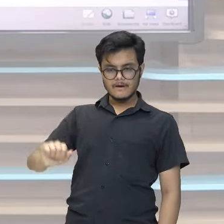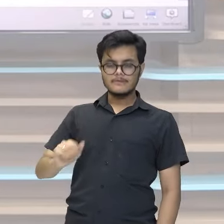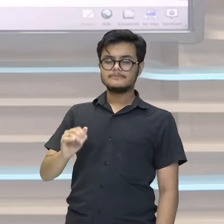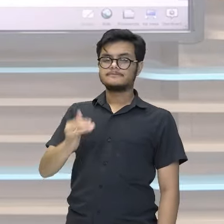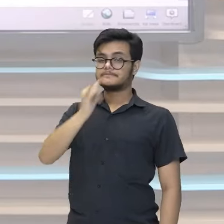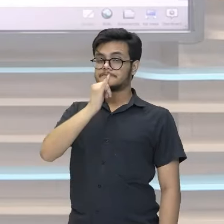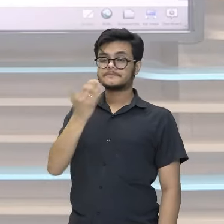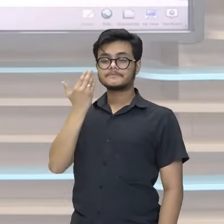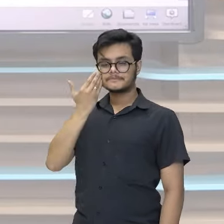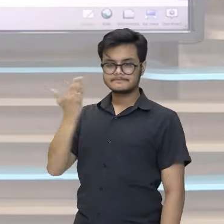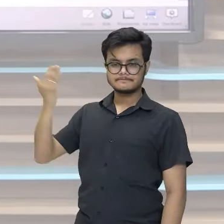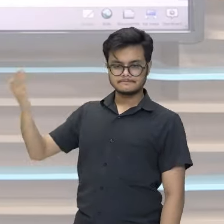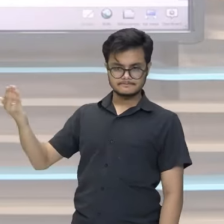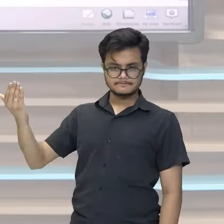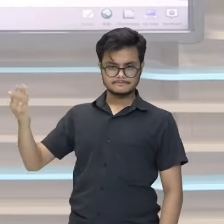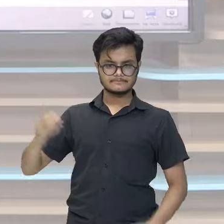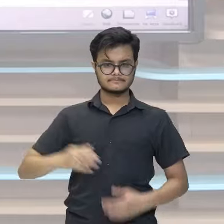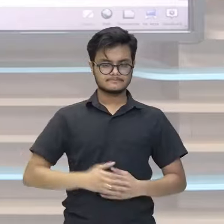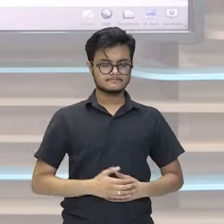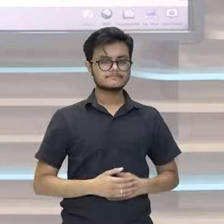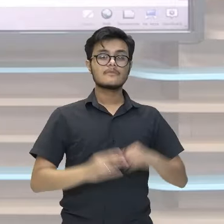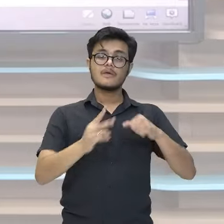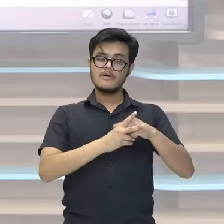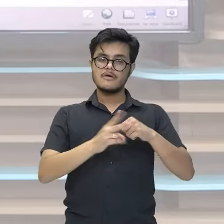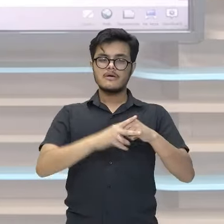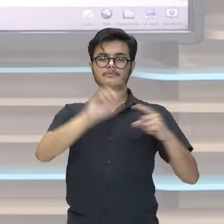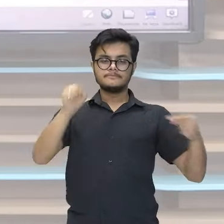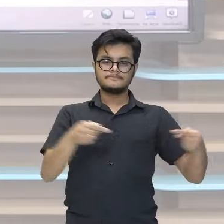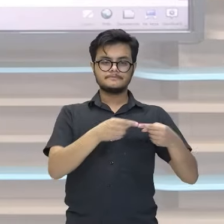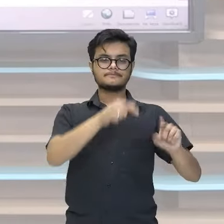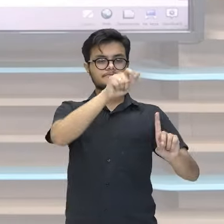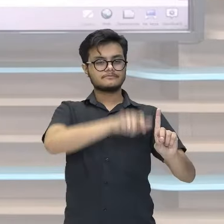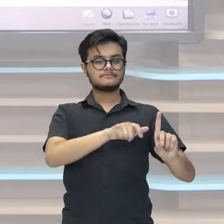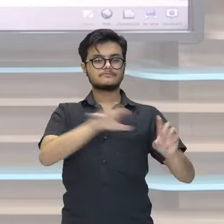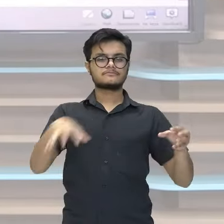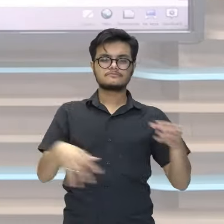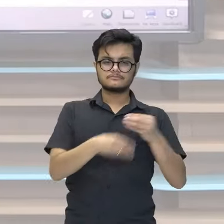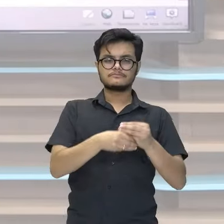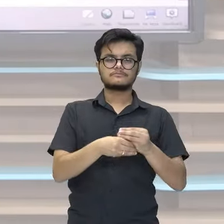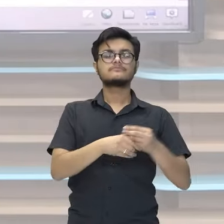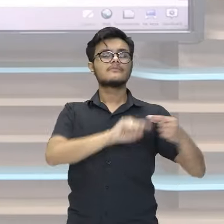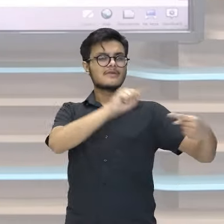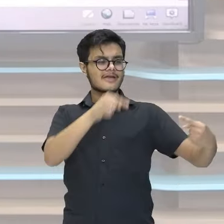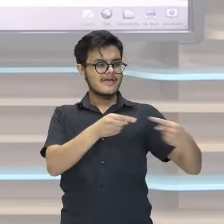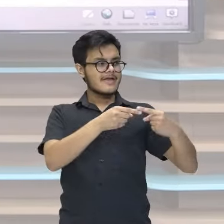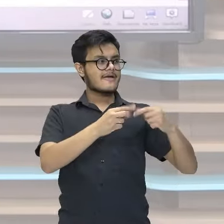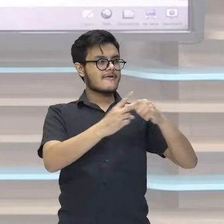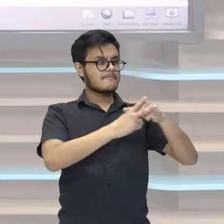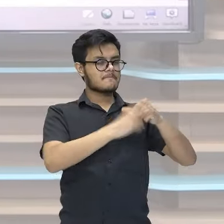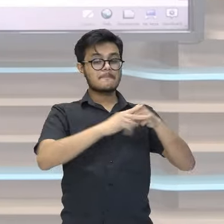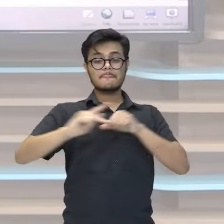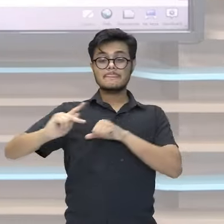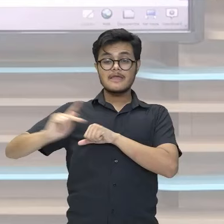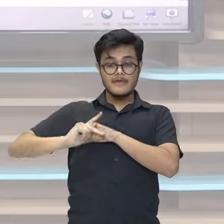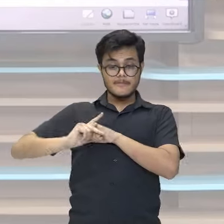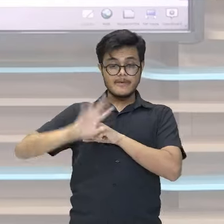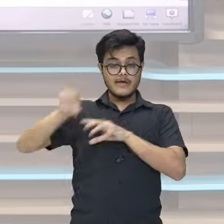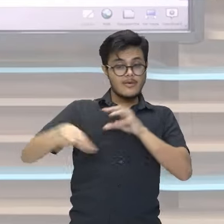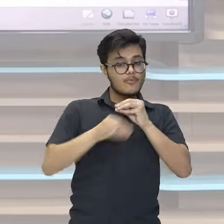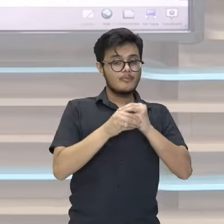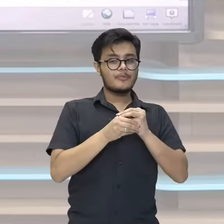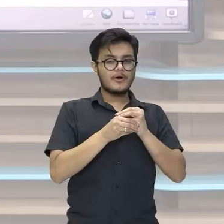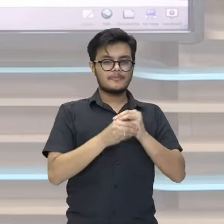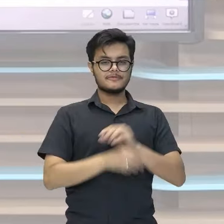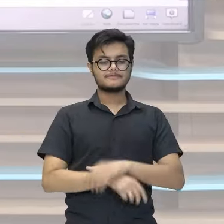T predicado nominal e ver esse verbo de ligação acontece Endo e ligando o predicativo do sujeito ao